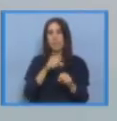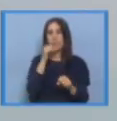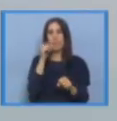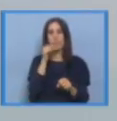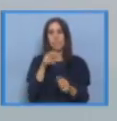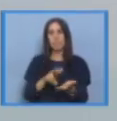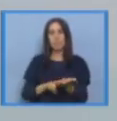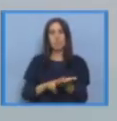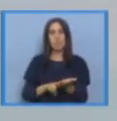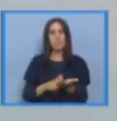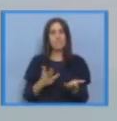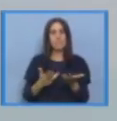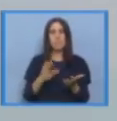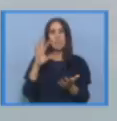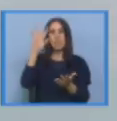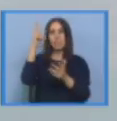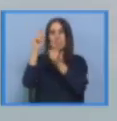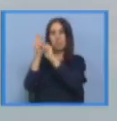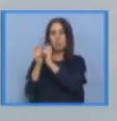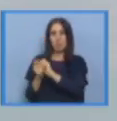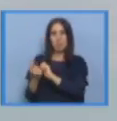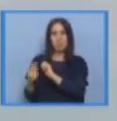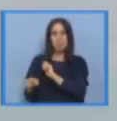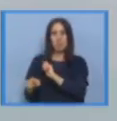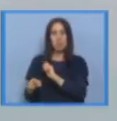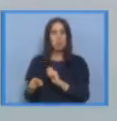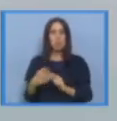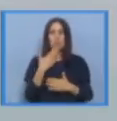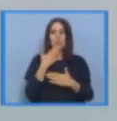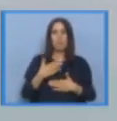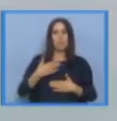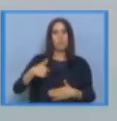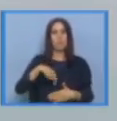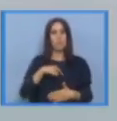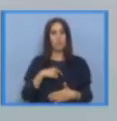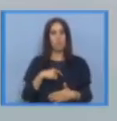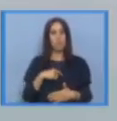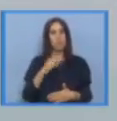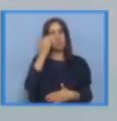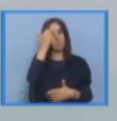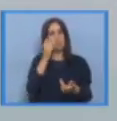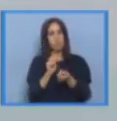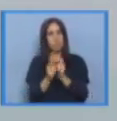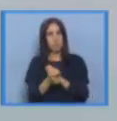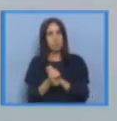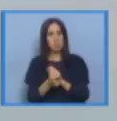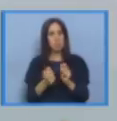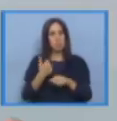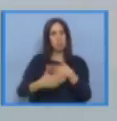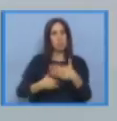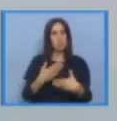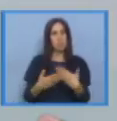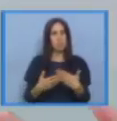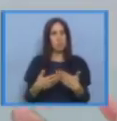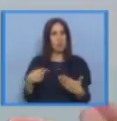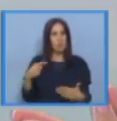uma realidade de alterações climáticas que nos levam a mudanças de mentalidade e de funcionamento